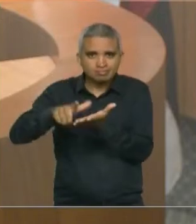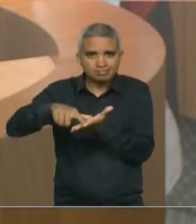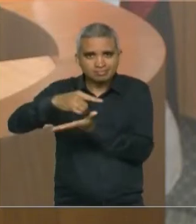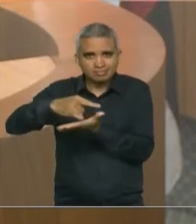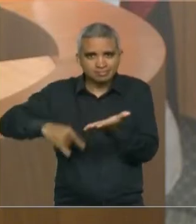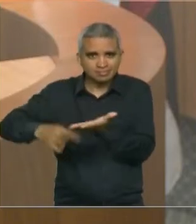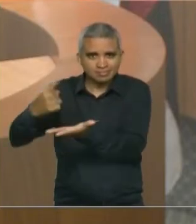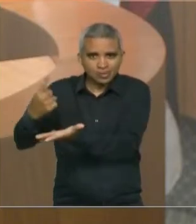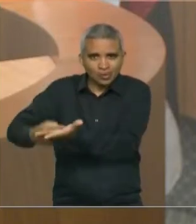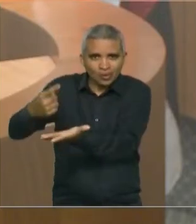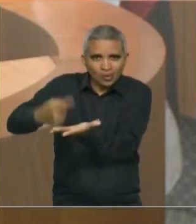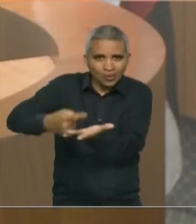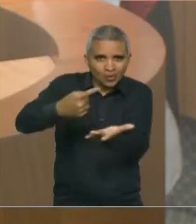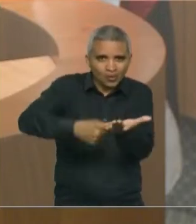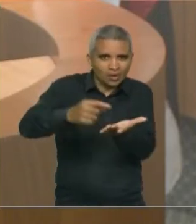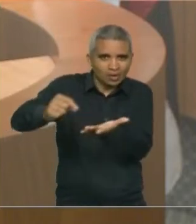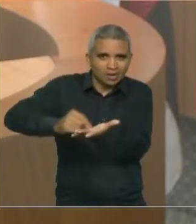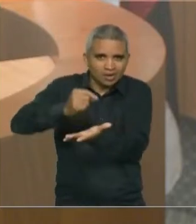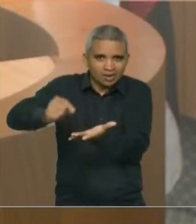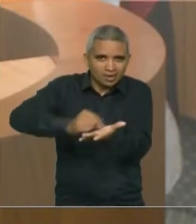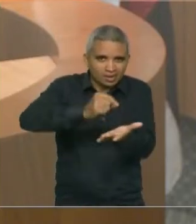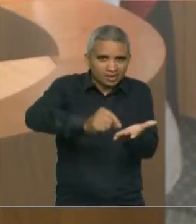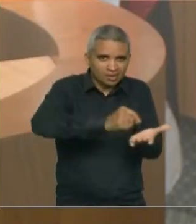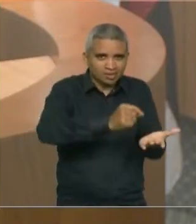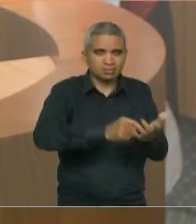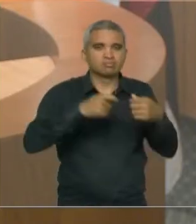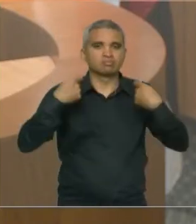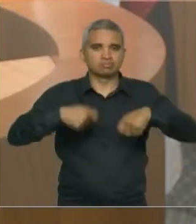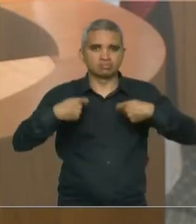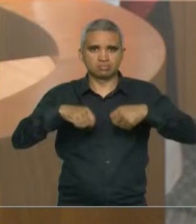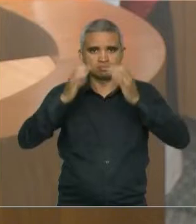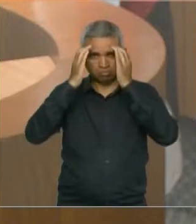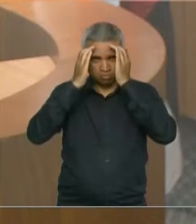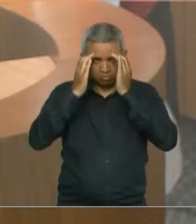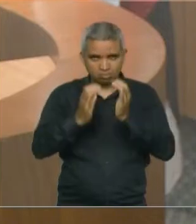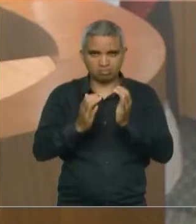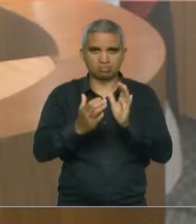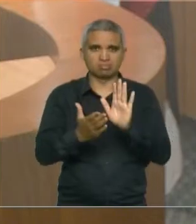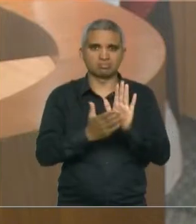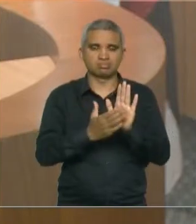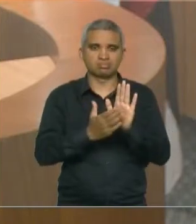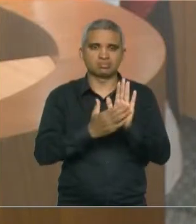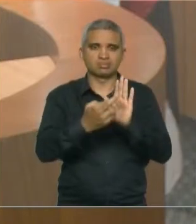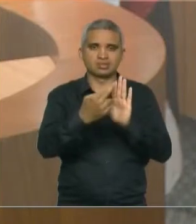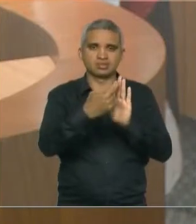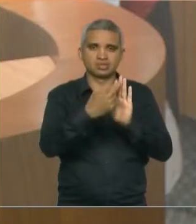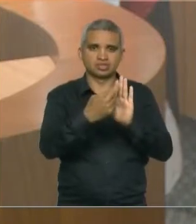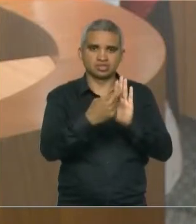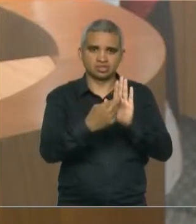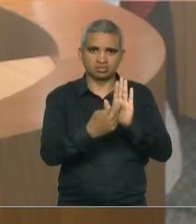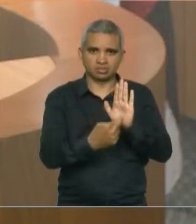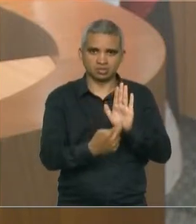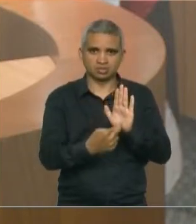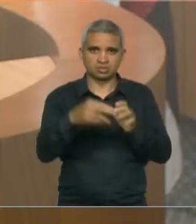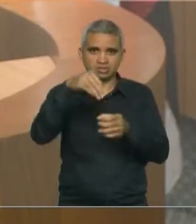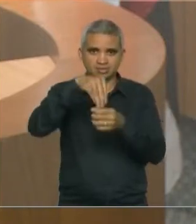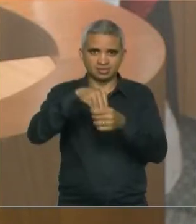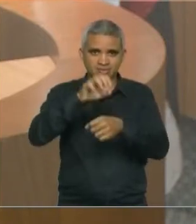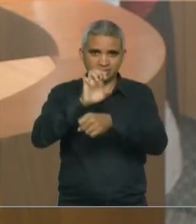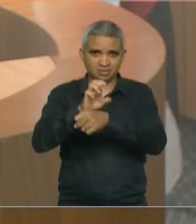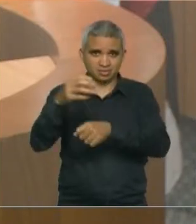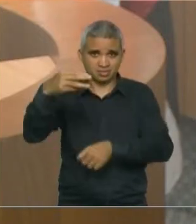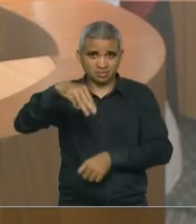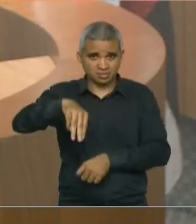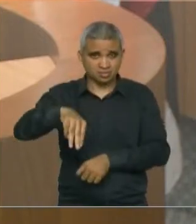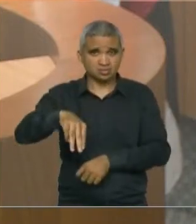o nosso secretário Lula, foi muito feliz, onde esse regimento interno é que vai dizer, olha, o recurso vai